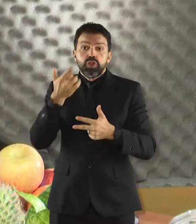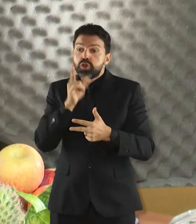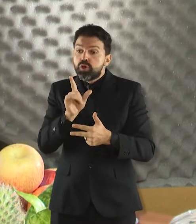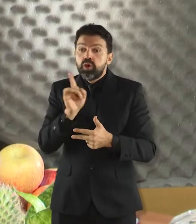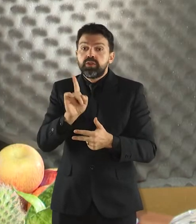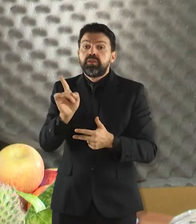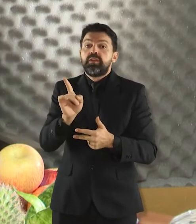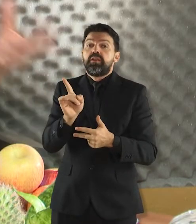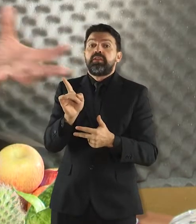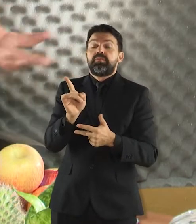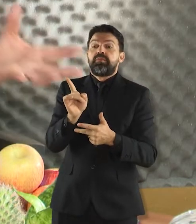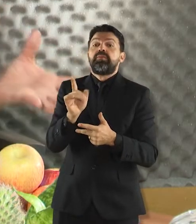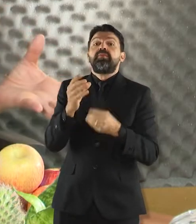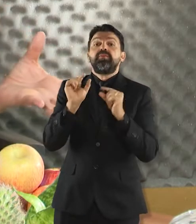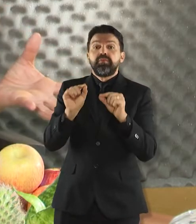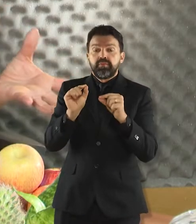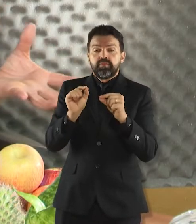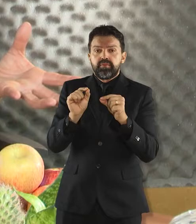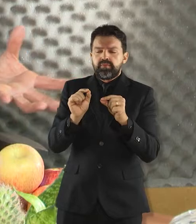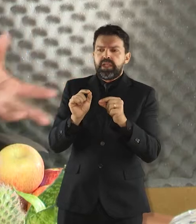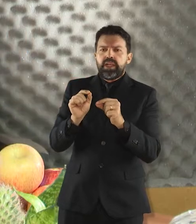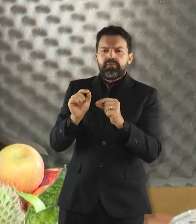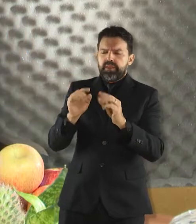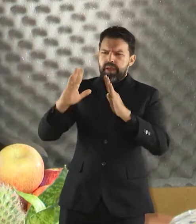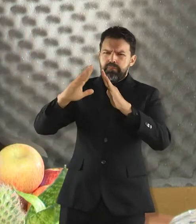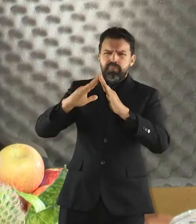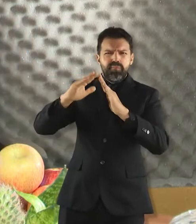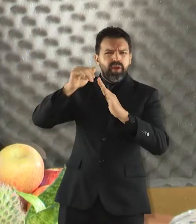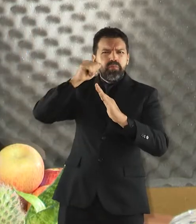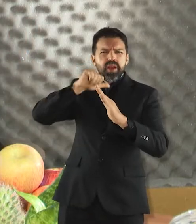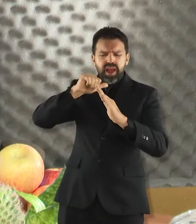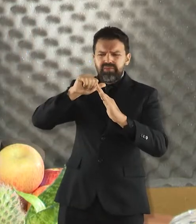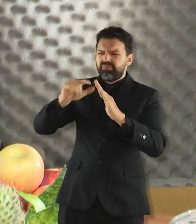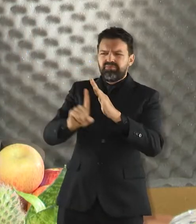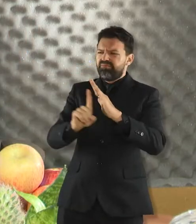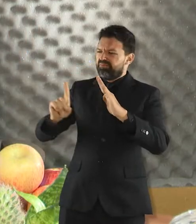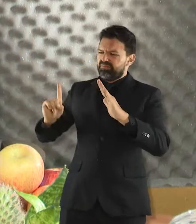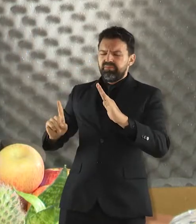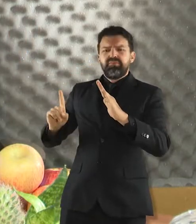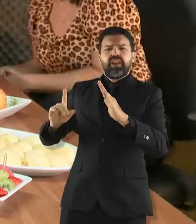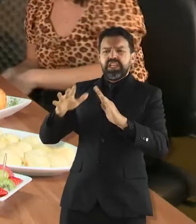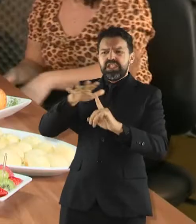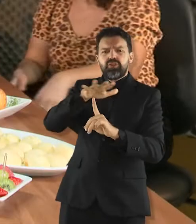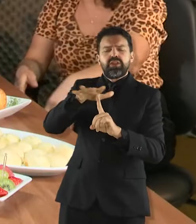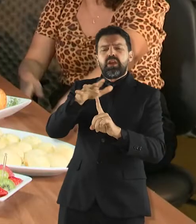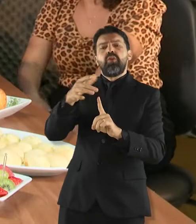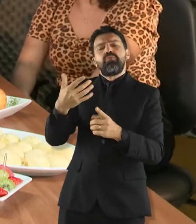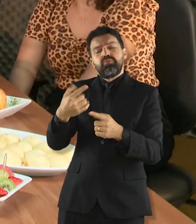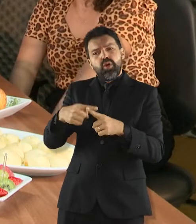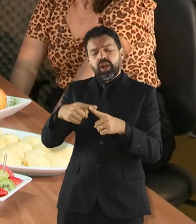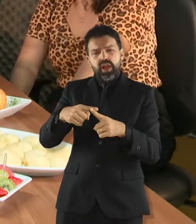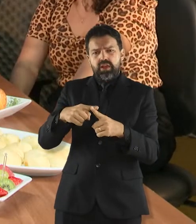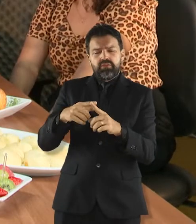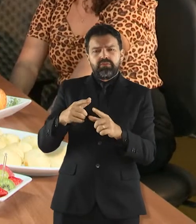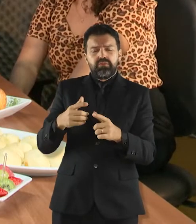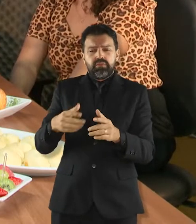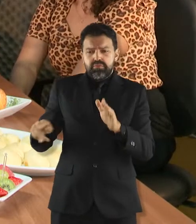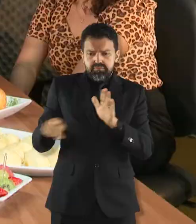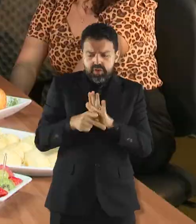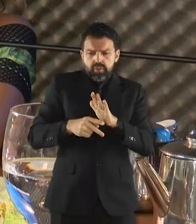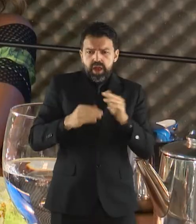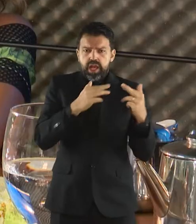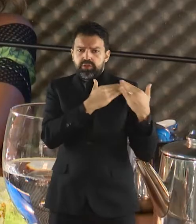né? Tirar aquela mulher daquela situação, porque não depende só do judiciário. Não depende. Hoje eu me deparei